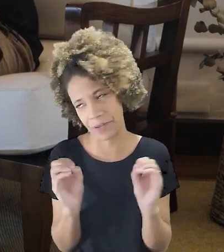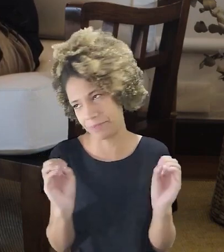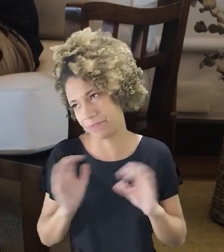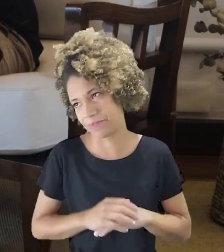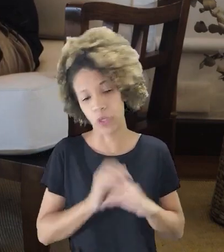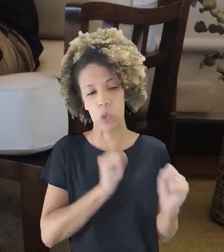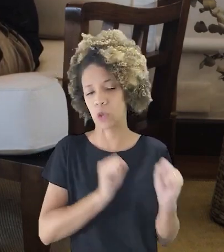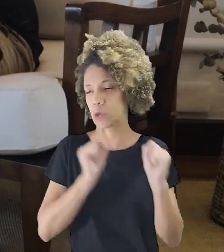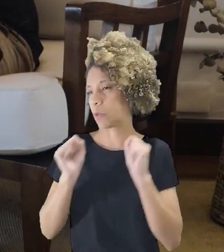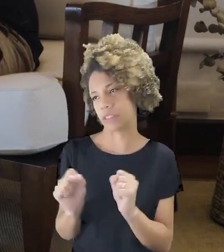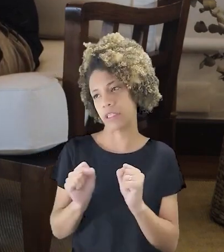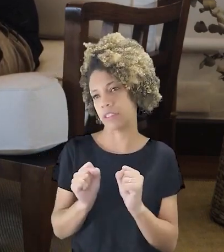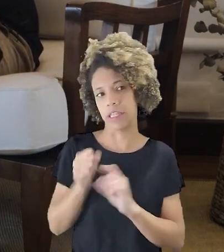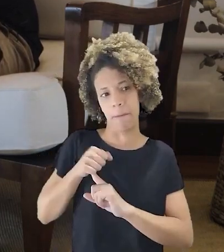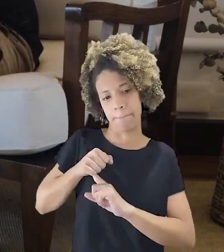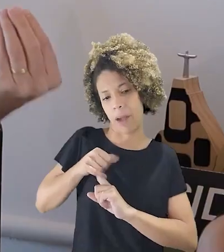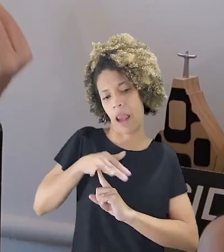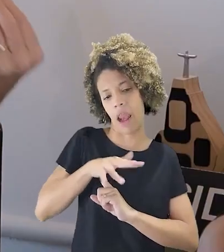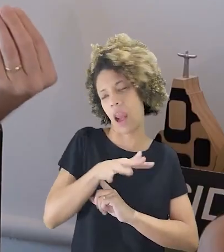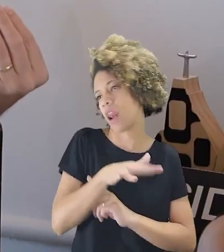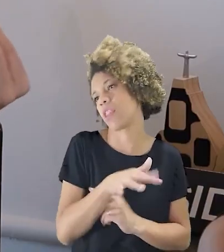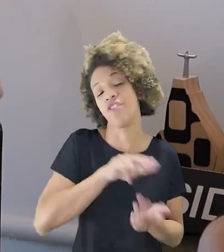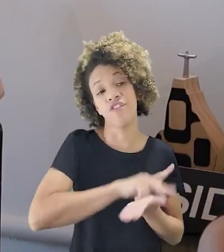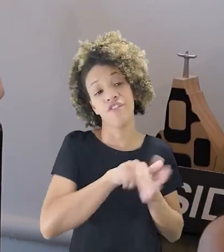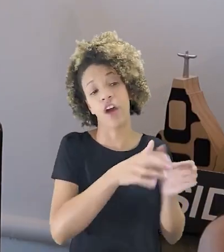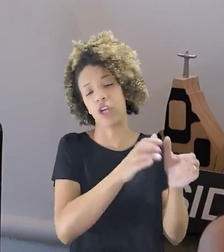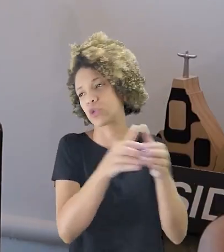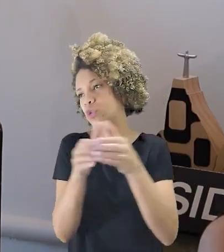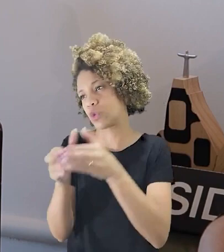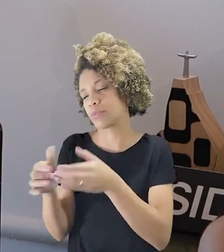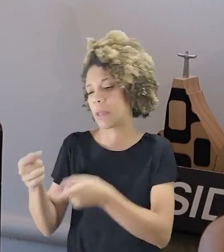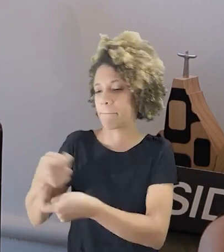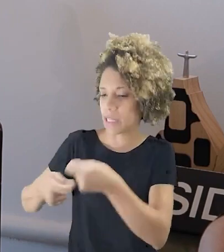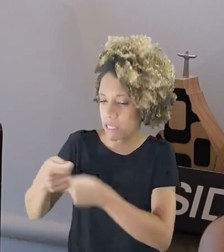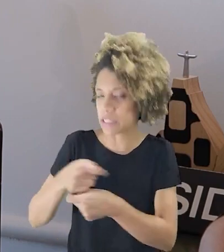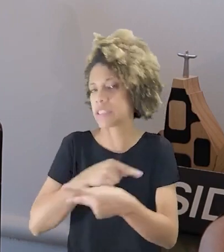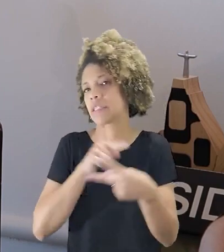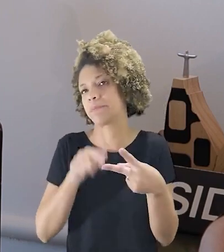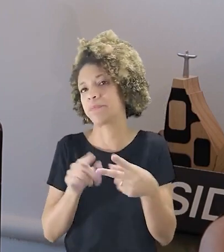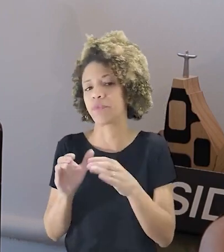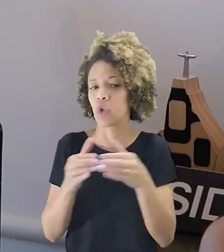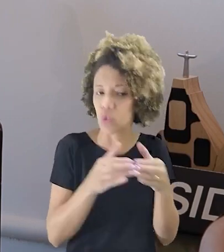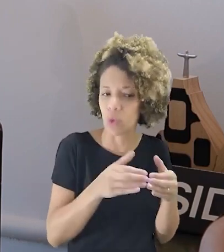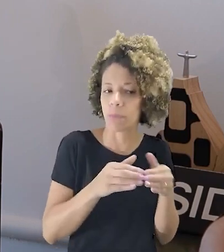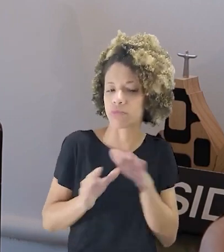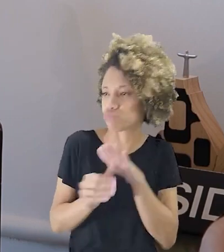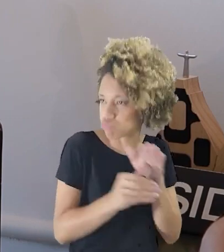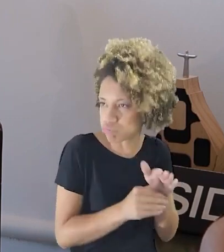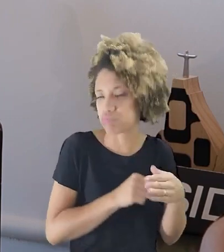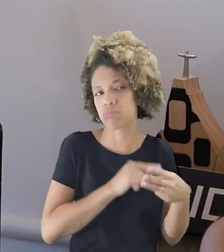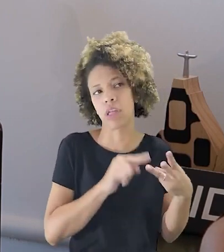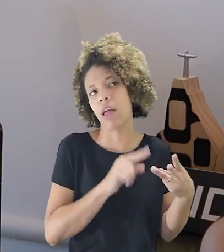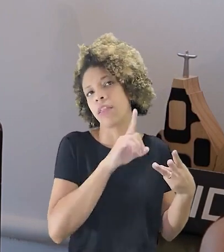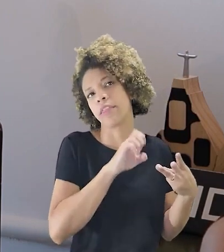Os poderes estão assim espalhados em vários grupos. De milícias, de facções do crime organizado, ADA,